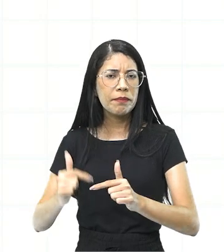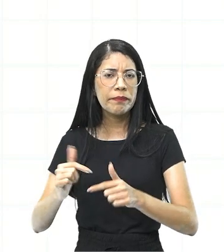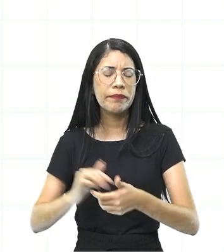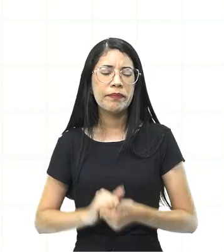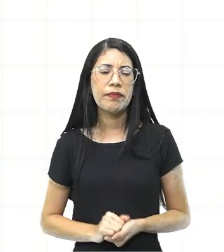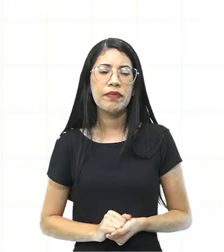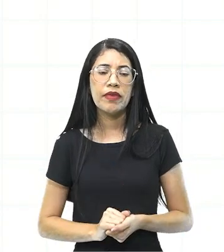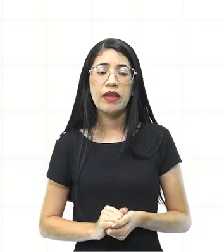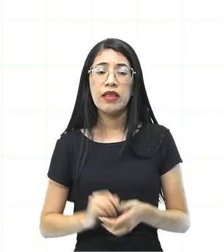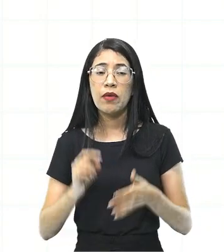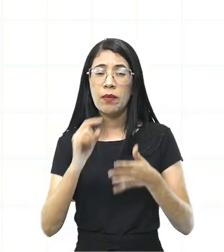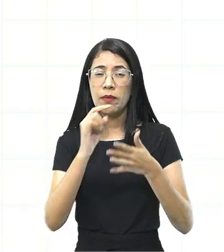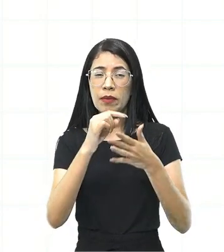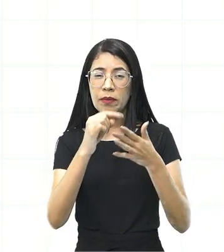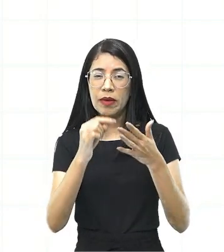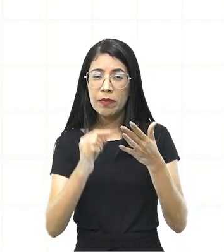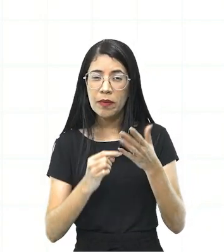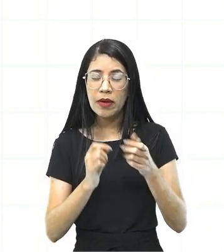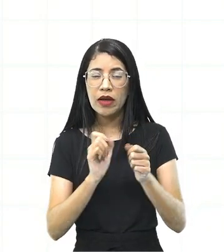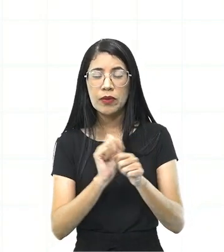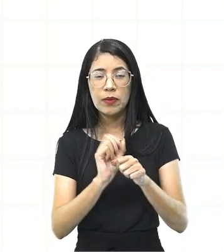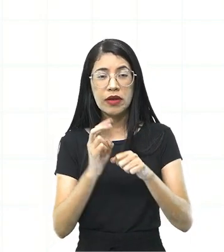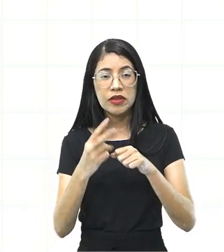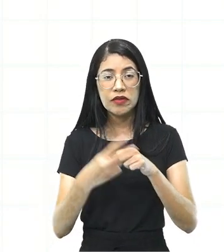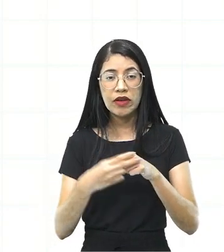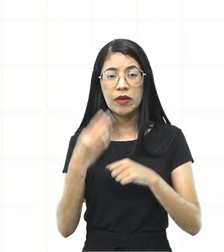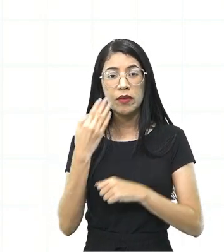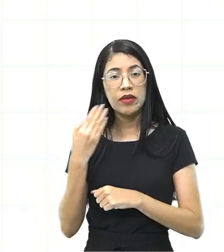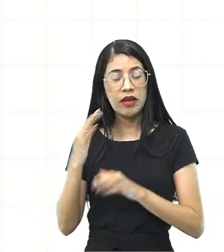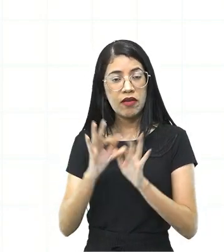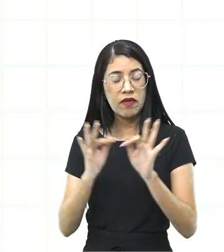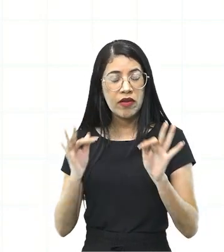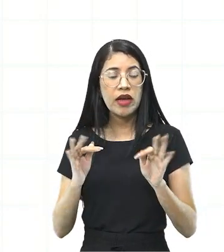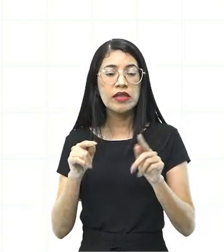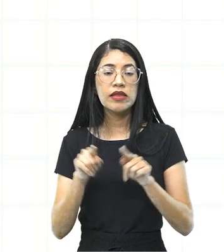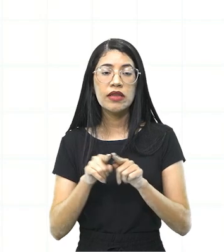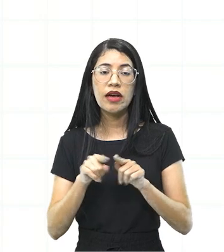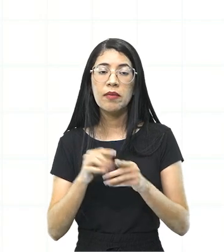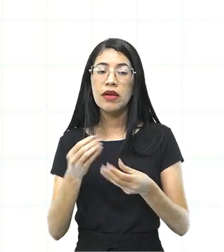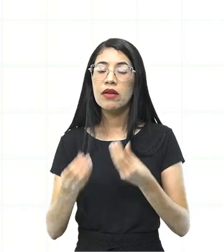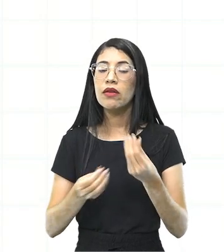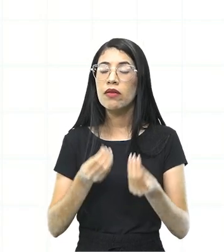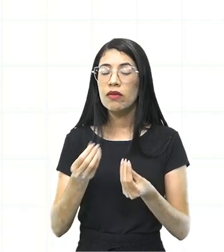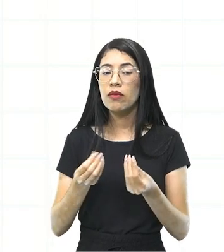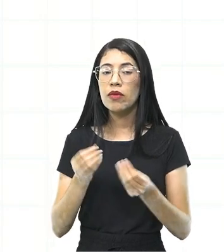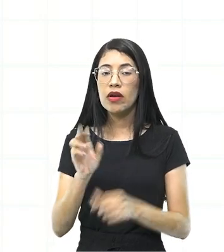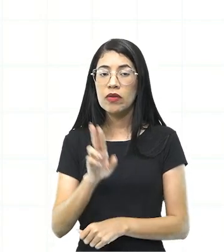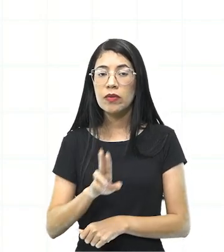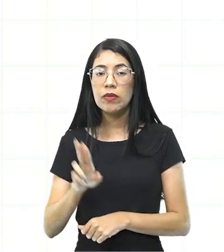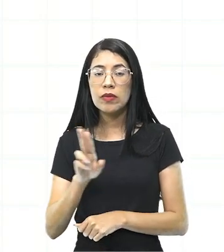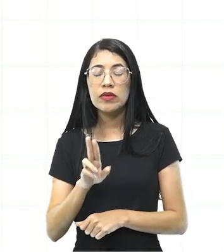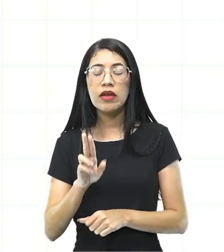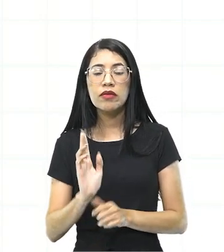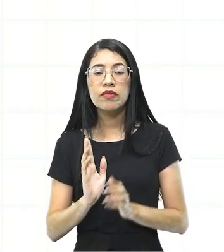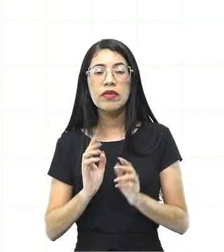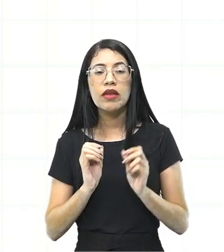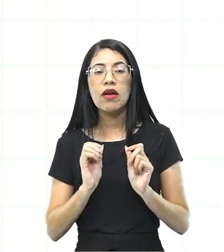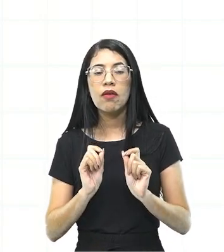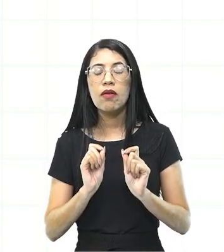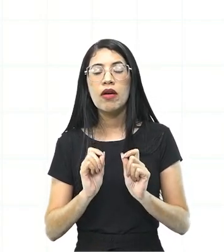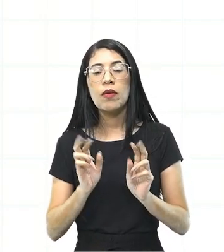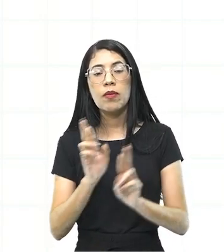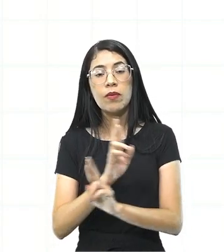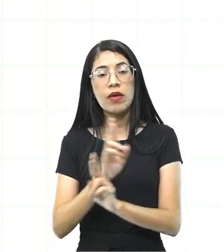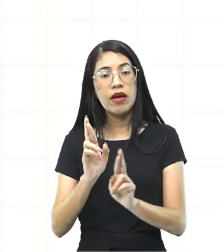arduamente. Todos esses advérbios aqui, então, dentro de uma oração, funcionam, né? Eles trabalham para estabelecer